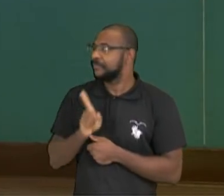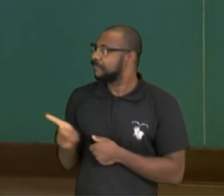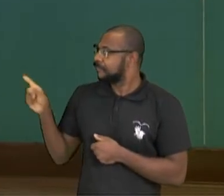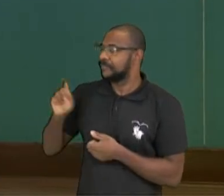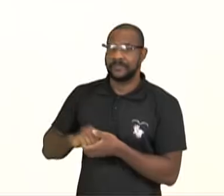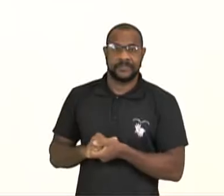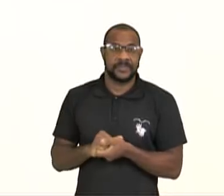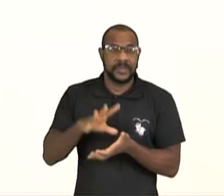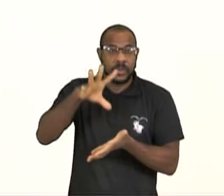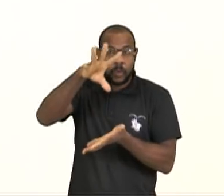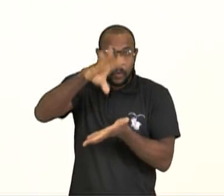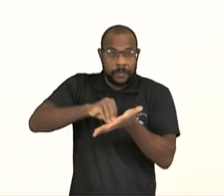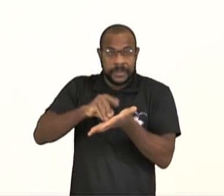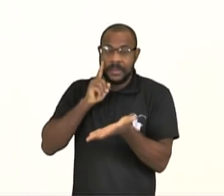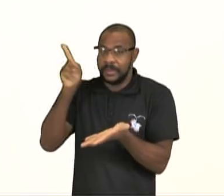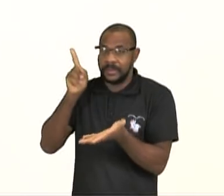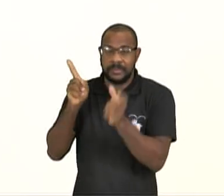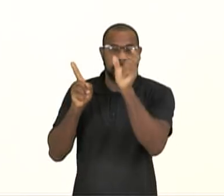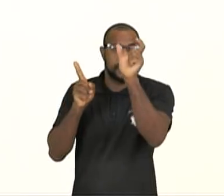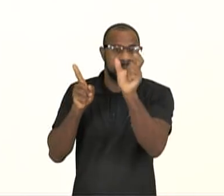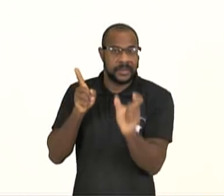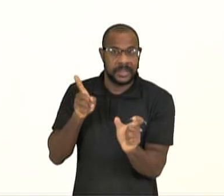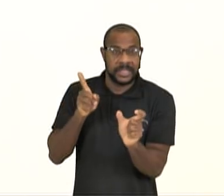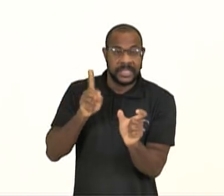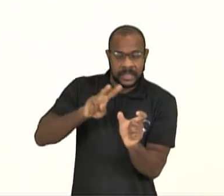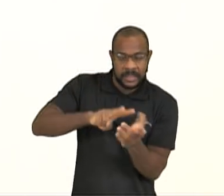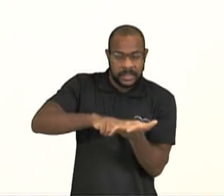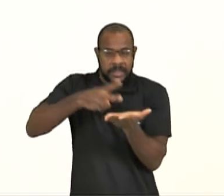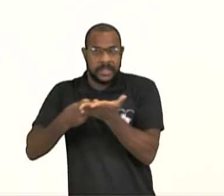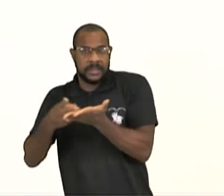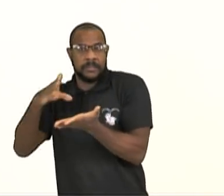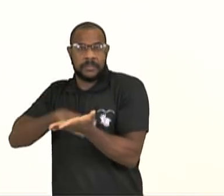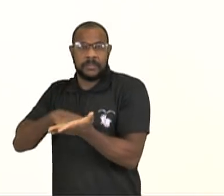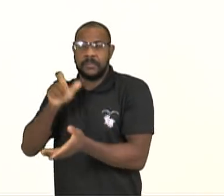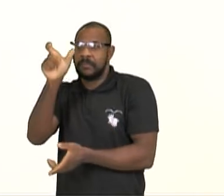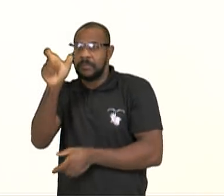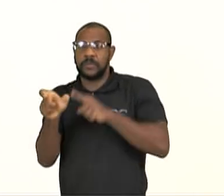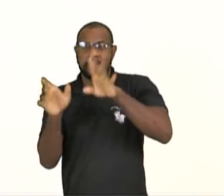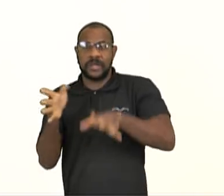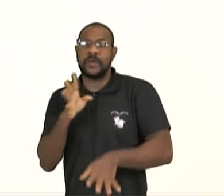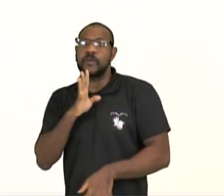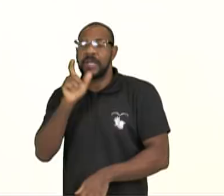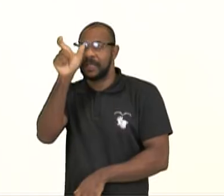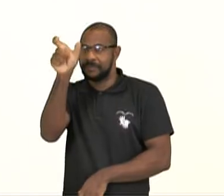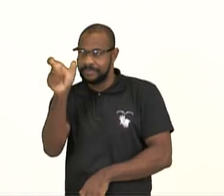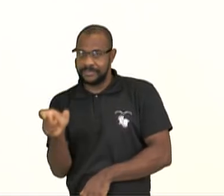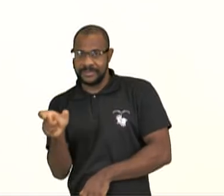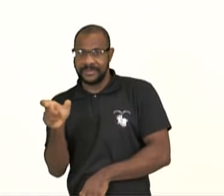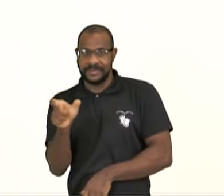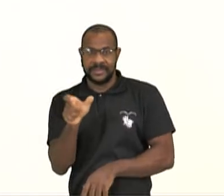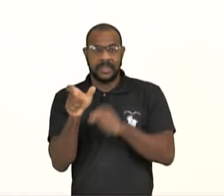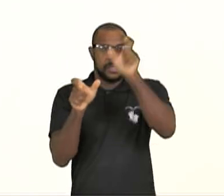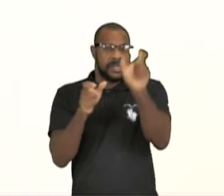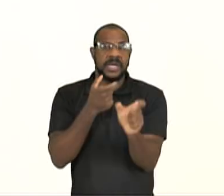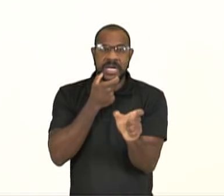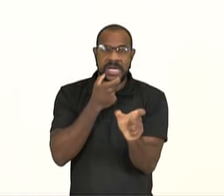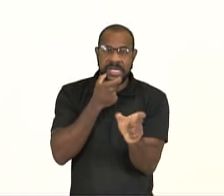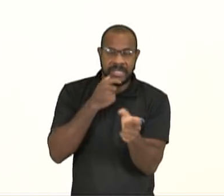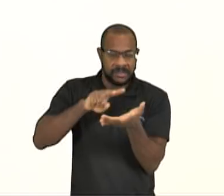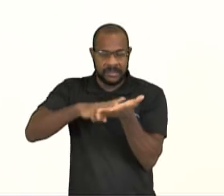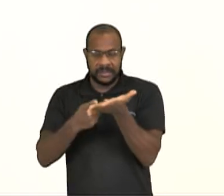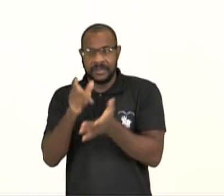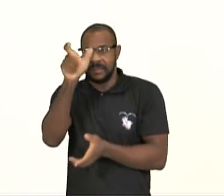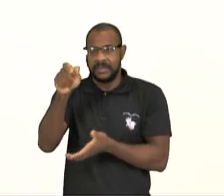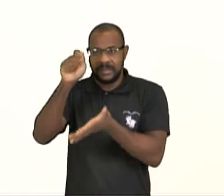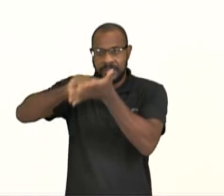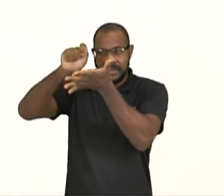Copie as palavras abaixo e escreva o significado daquelas que você já conhece, que você já sabe a tradução. Então, no